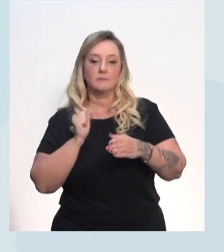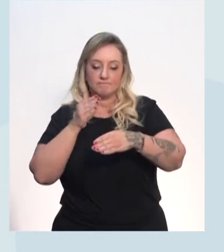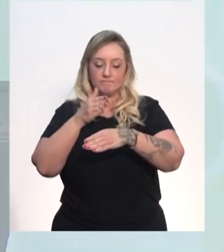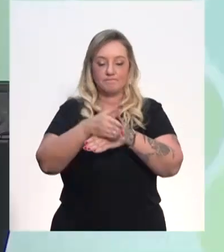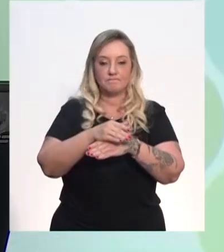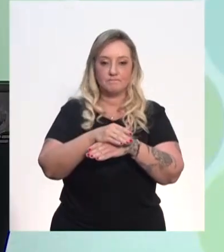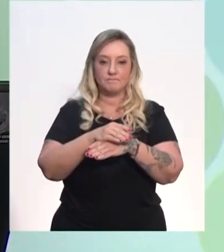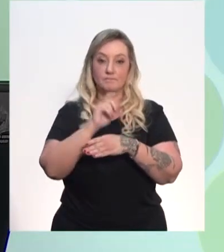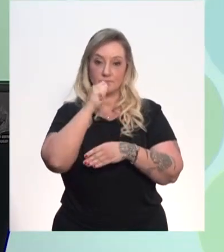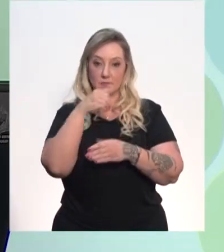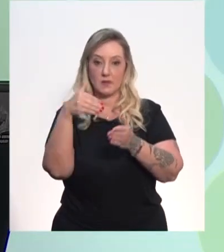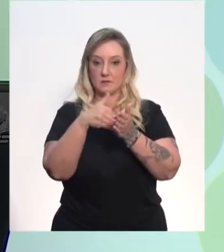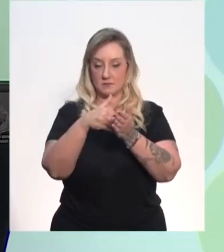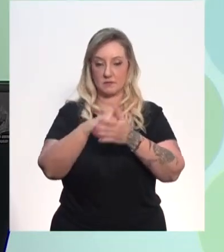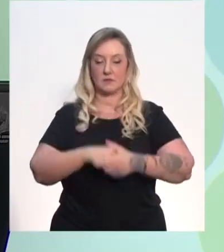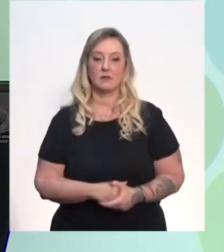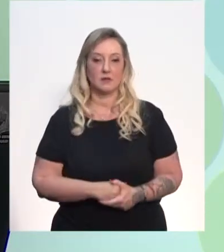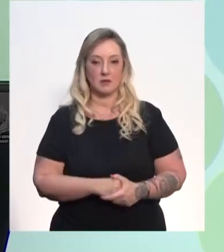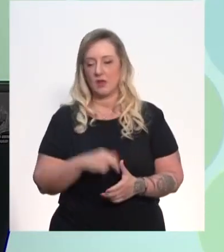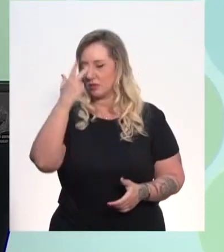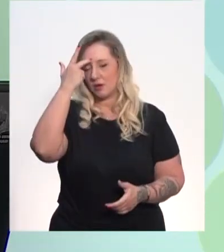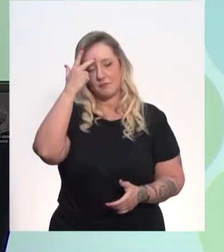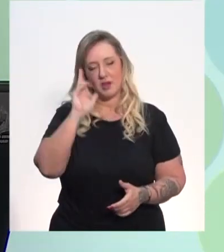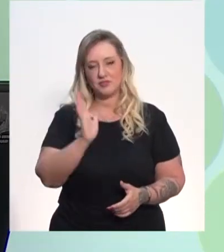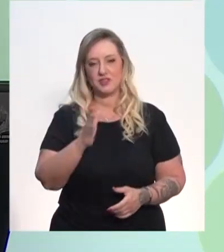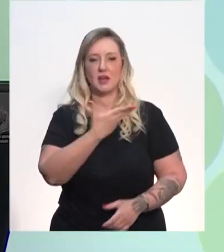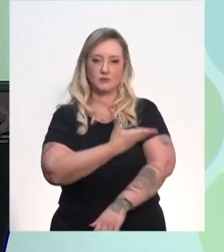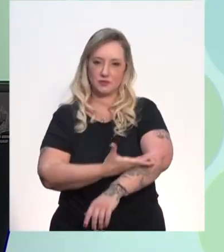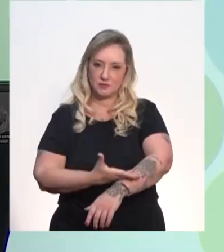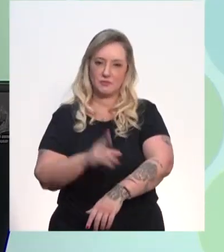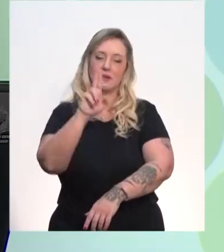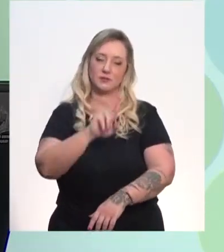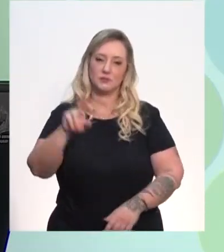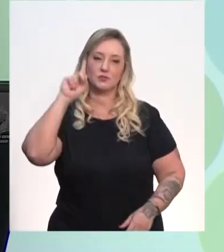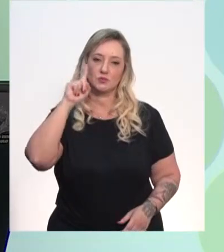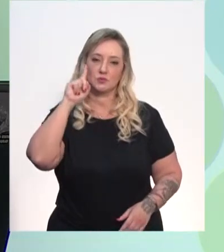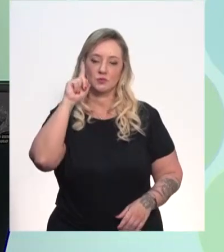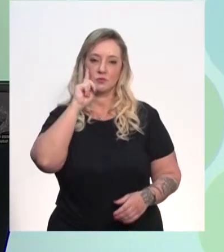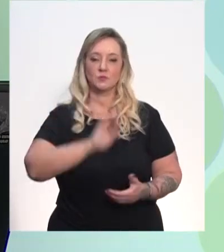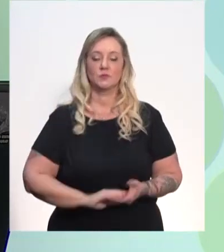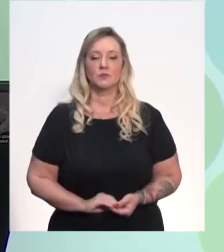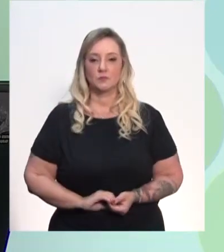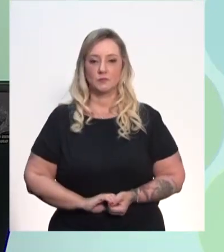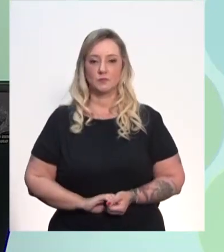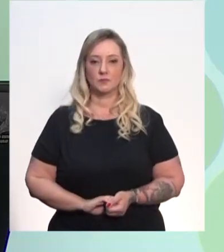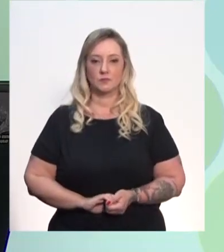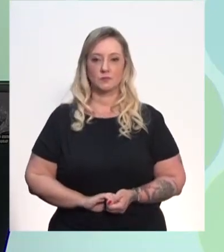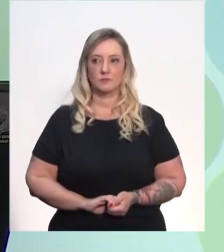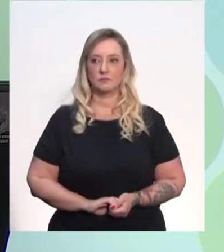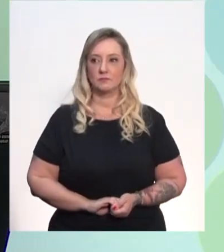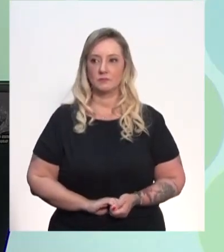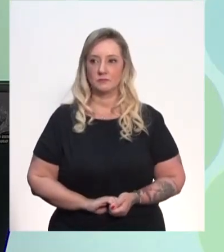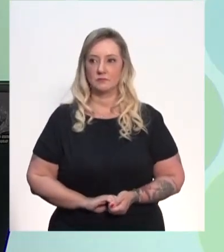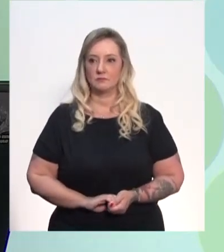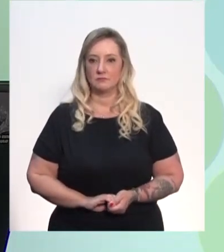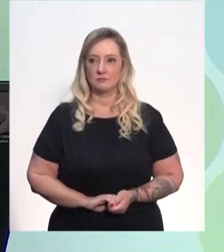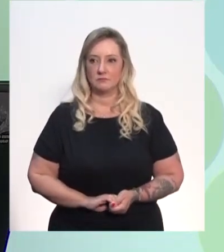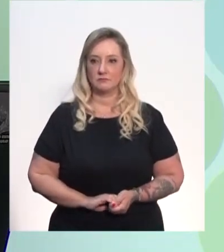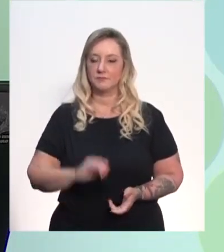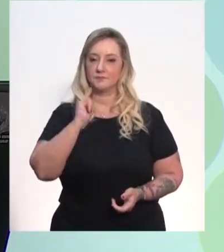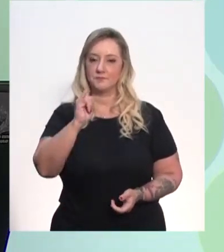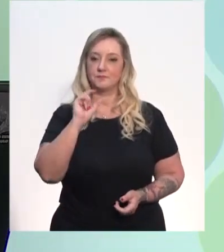Então, nós colocamos aí um passo a passo só para relembrar. Nós temos o site da EFAP. Lá no site da EFAP